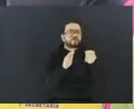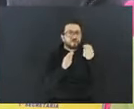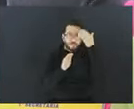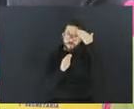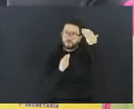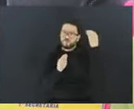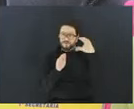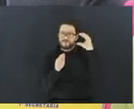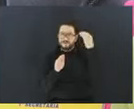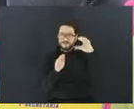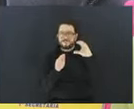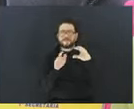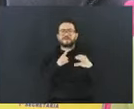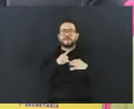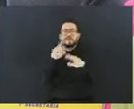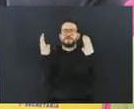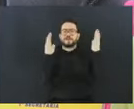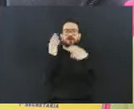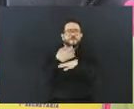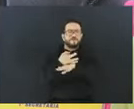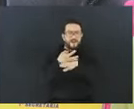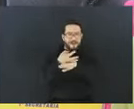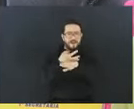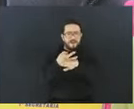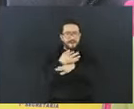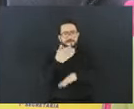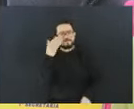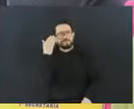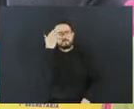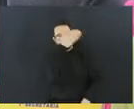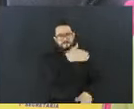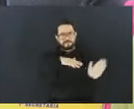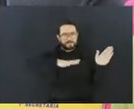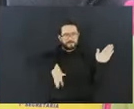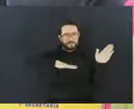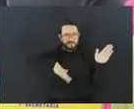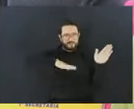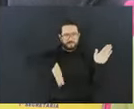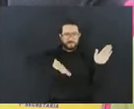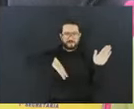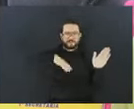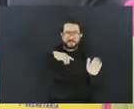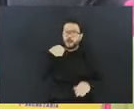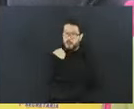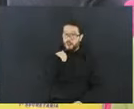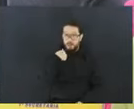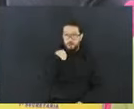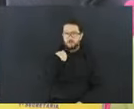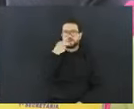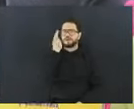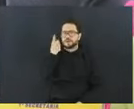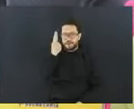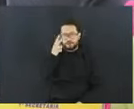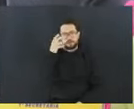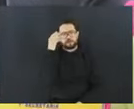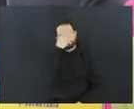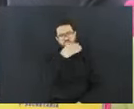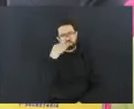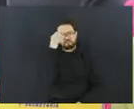férias e de lazer no litoral, que foi a Operação Verão. Eu sou um frequentador do litoral e a Operação Verão,